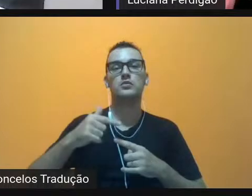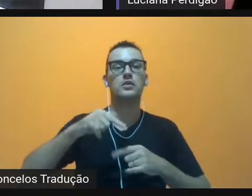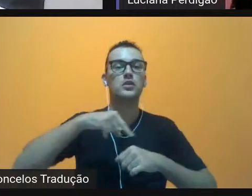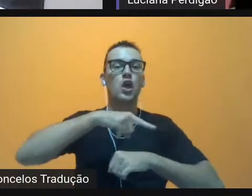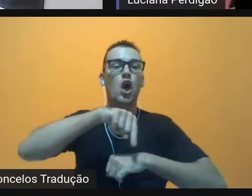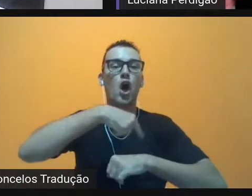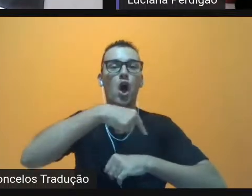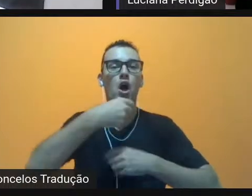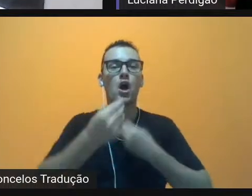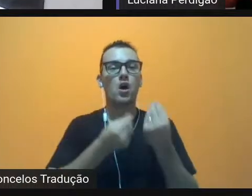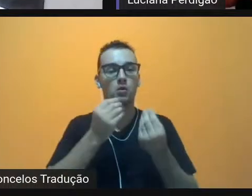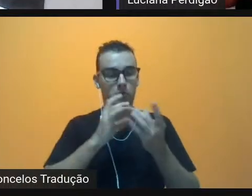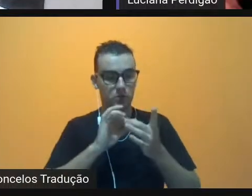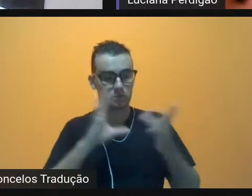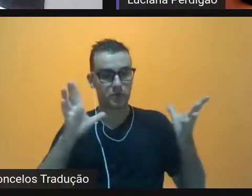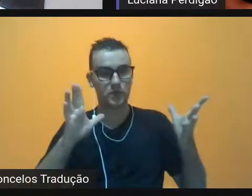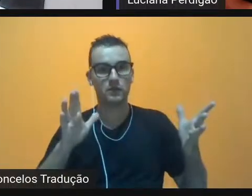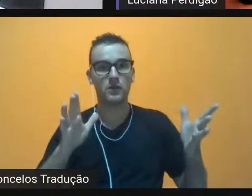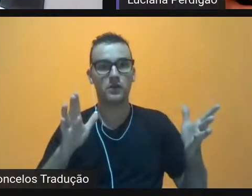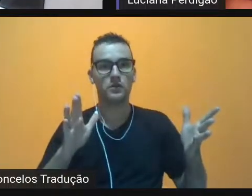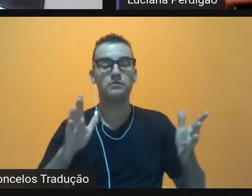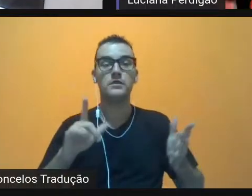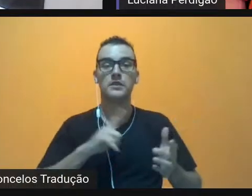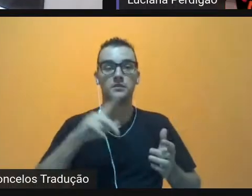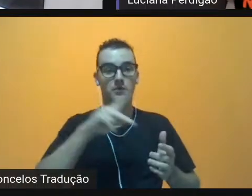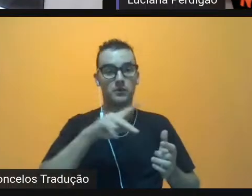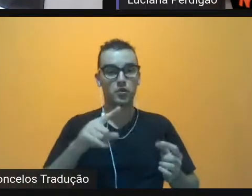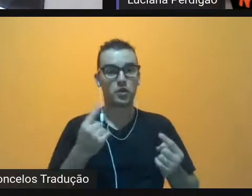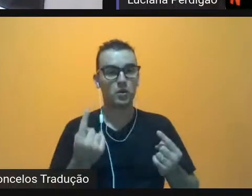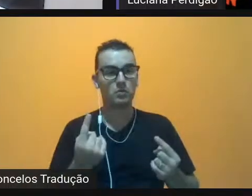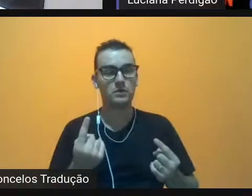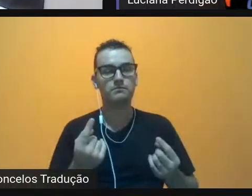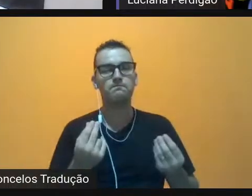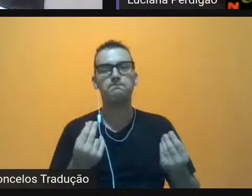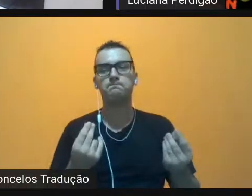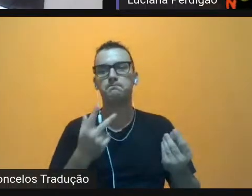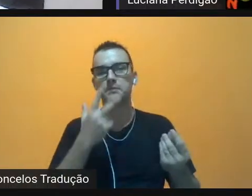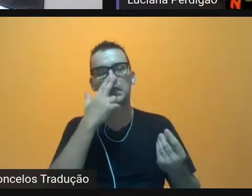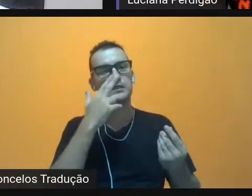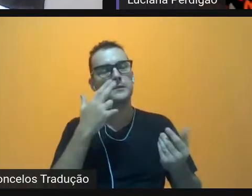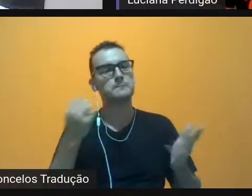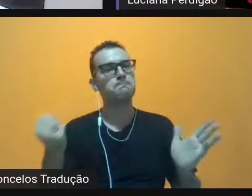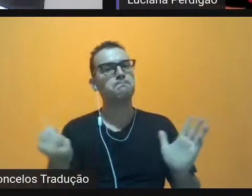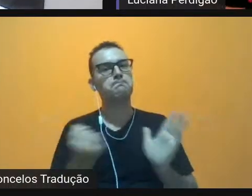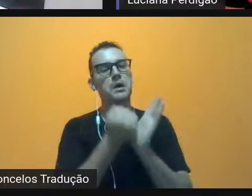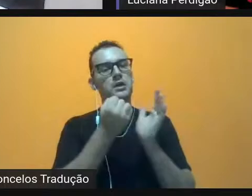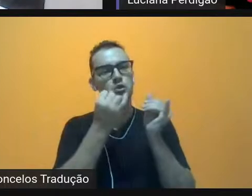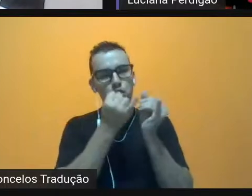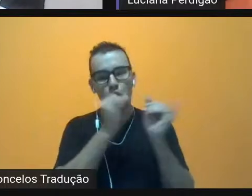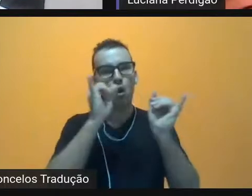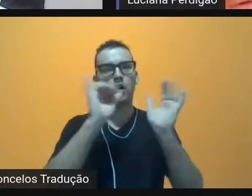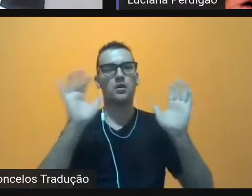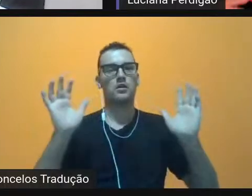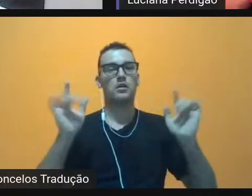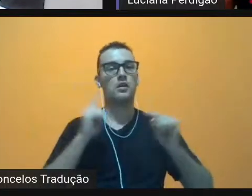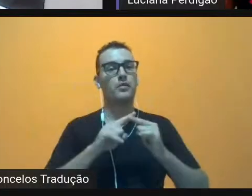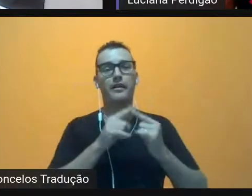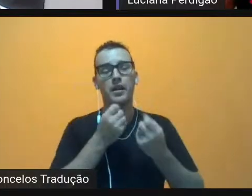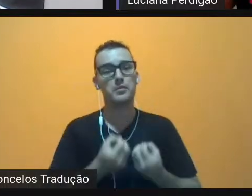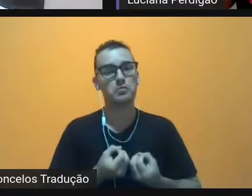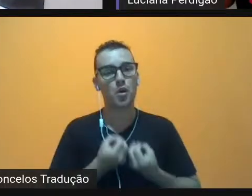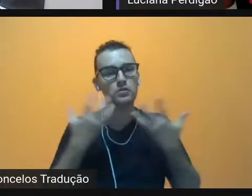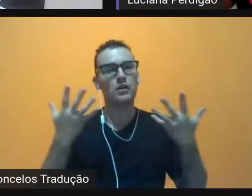disponível. Teve uma fala de uma professora que foi até uma coisa assim, muito emocionante, porque ela falava